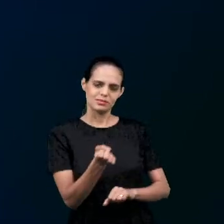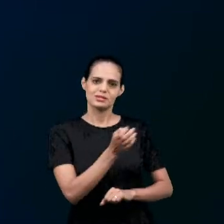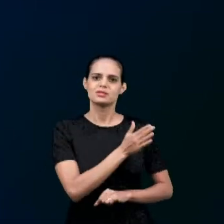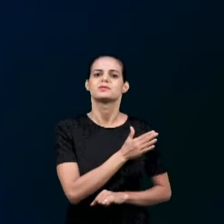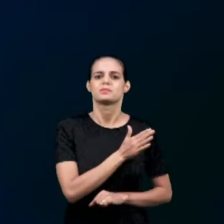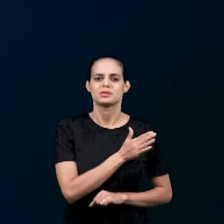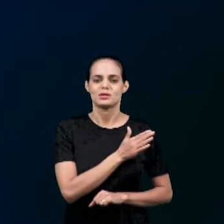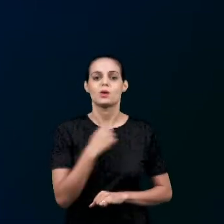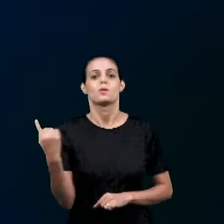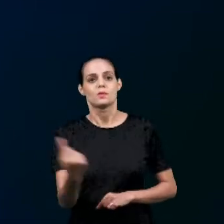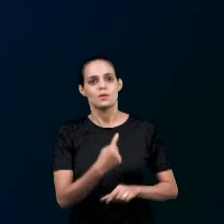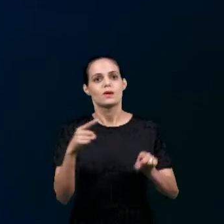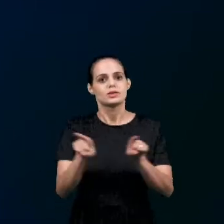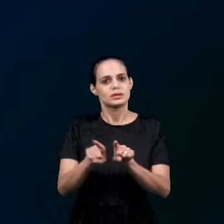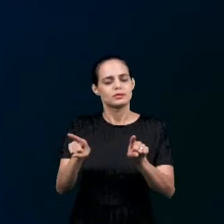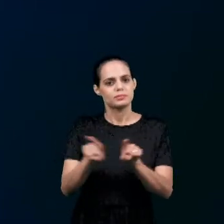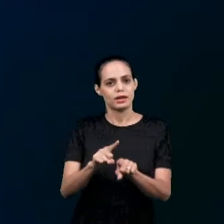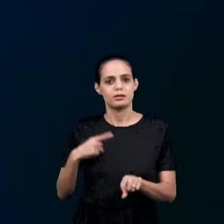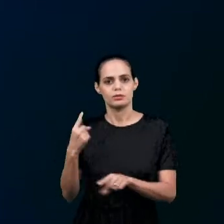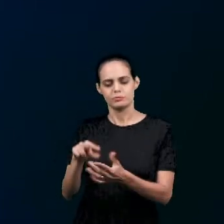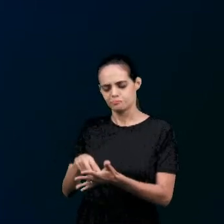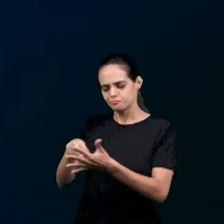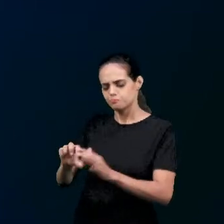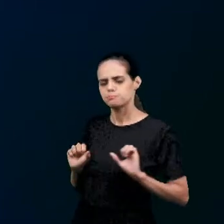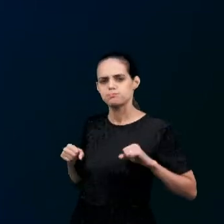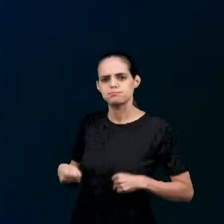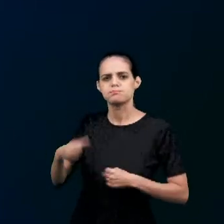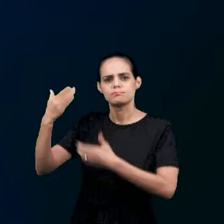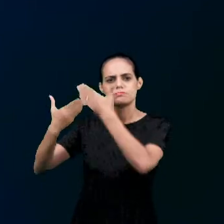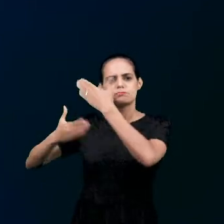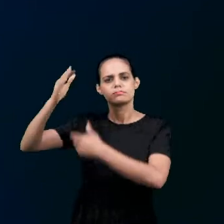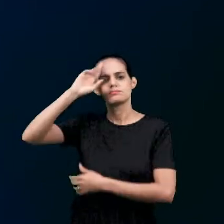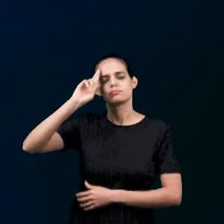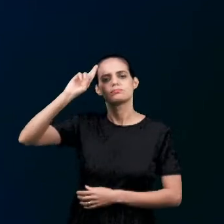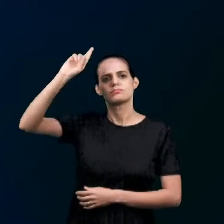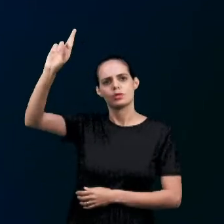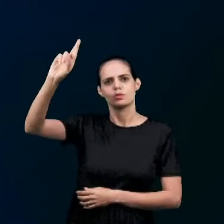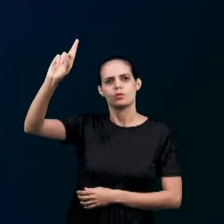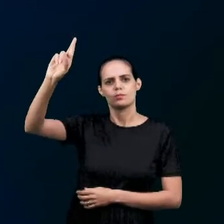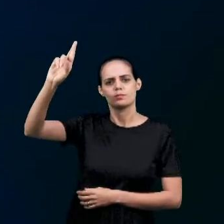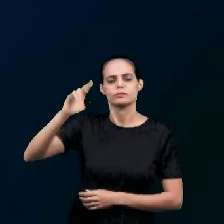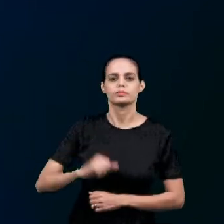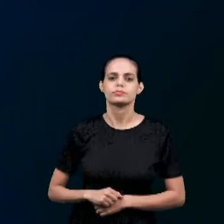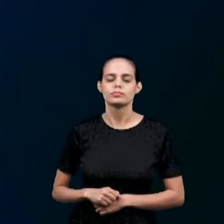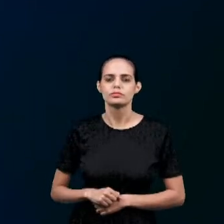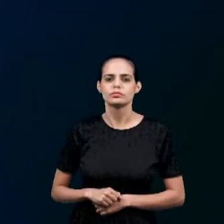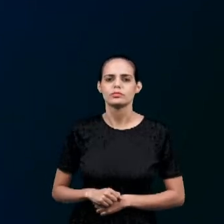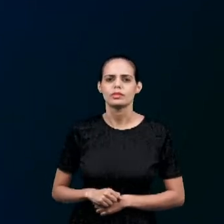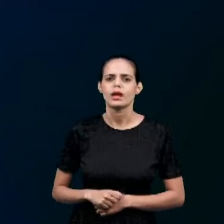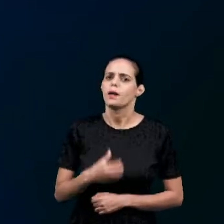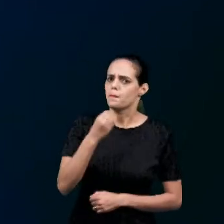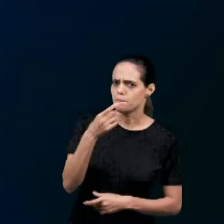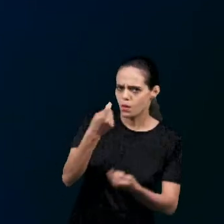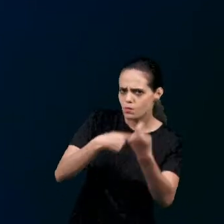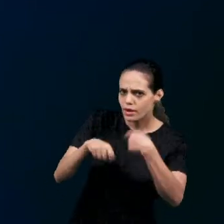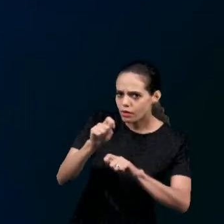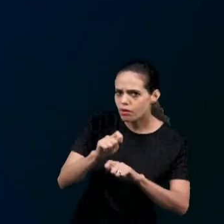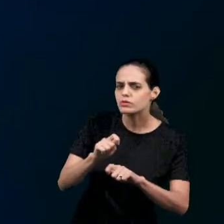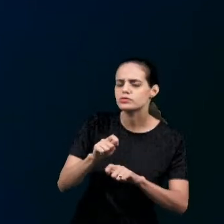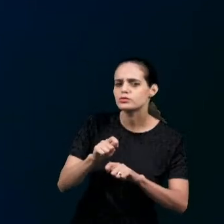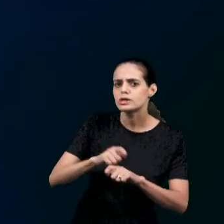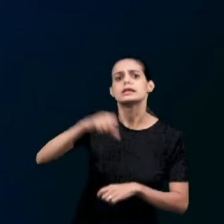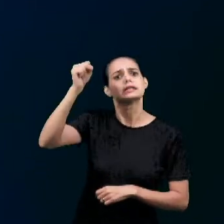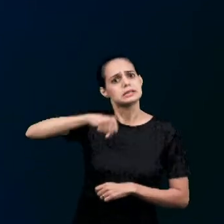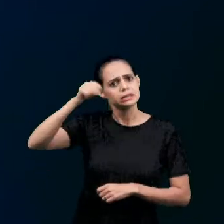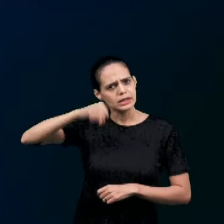assim como nós, quando nos definimos no Senhor. O homem fez um bom negócio? Ele fez um